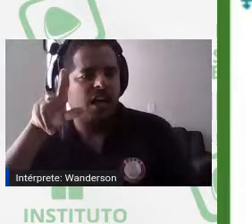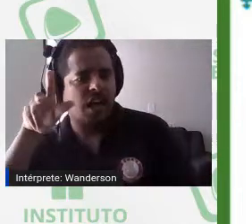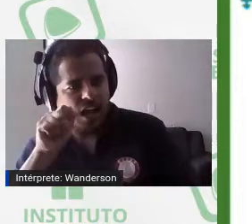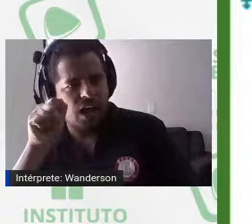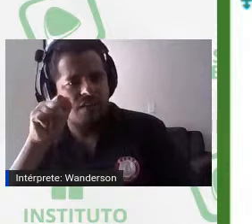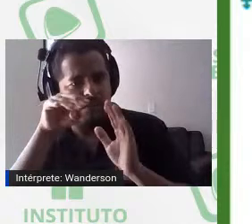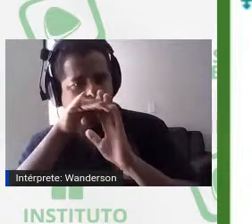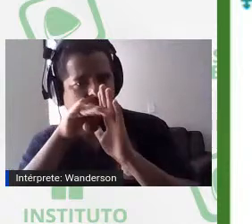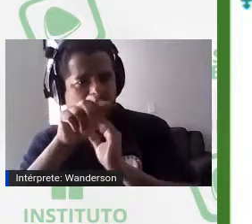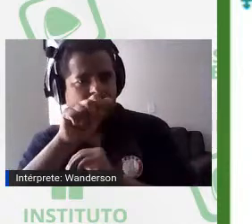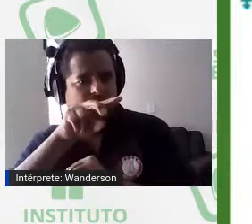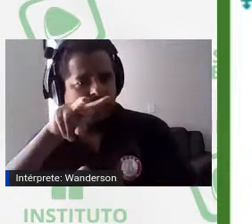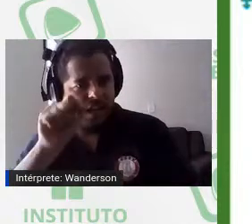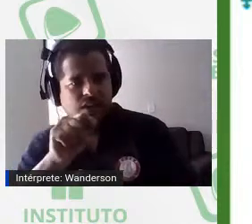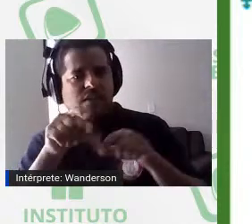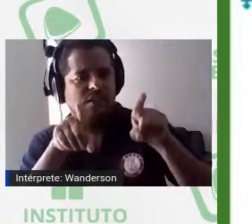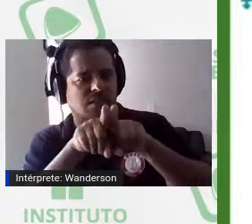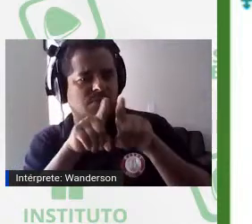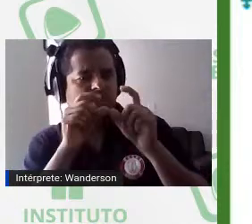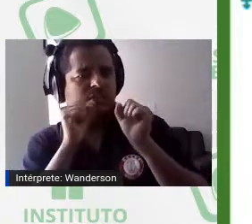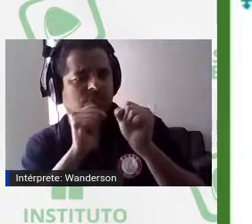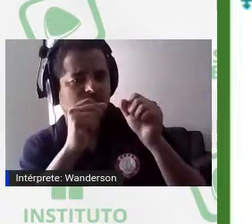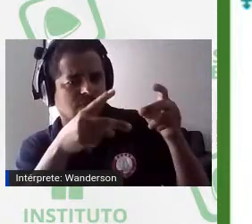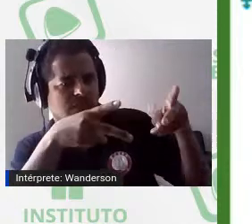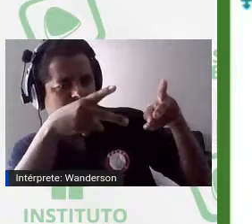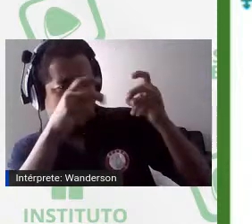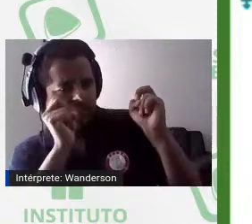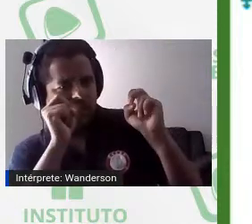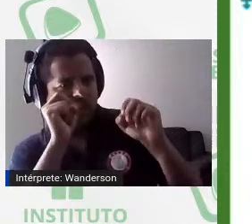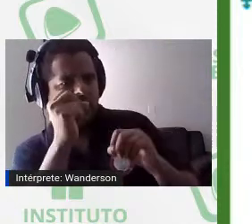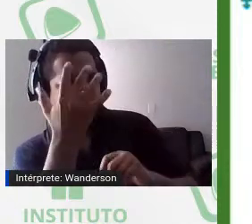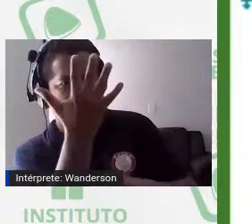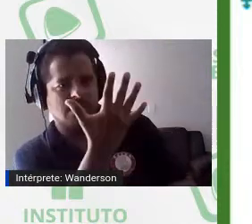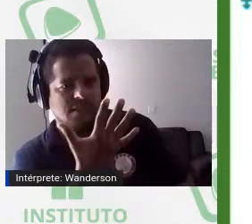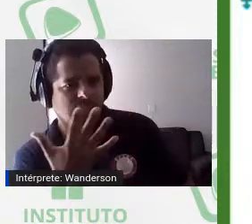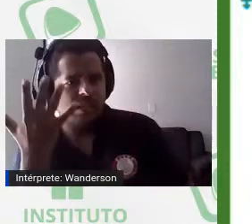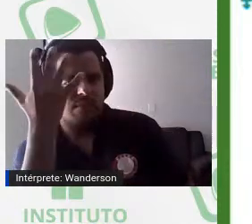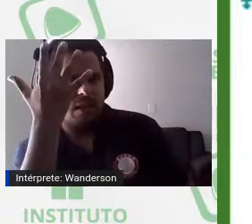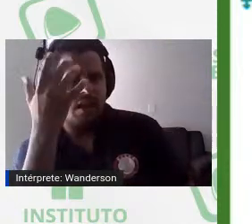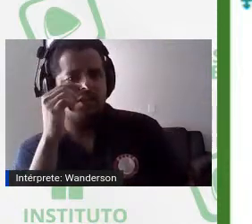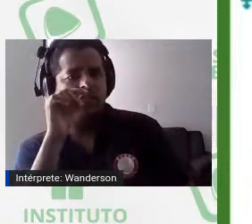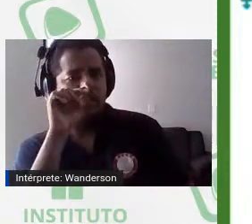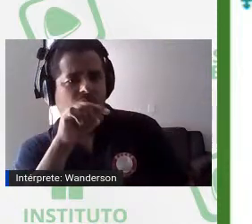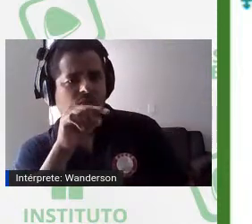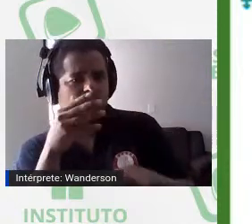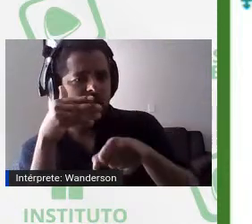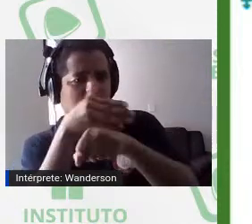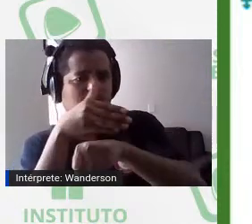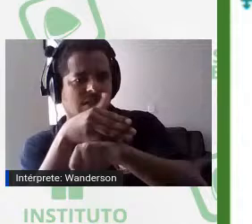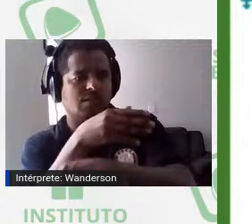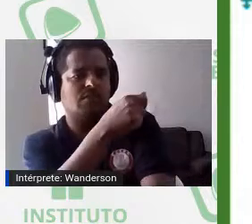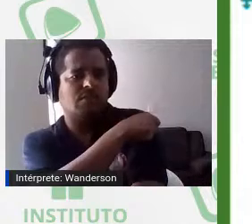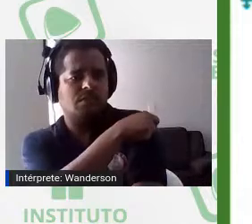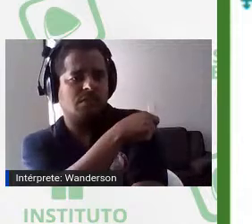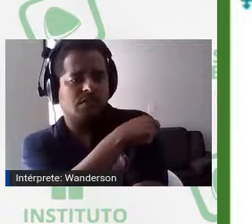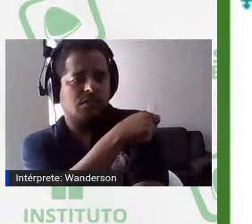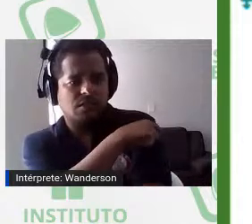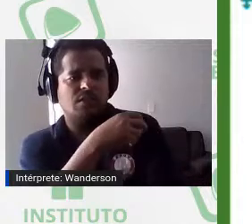imagem algumas participações dos discentes para essas atividades propostas.